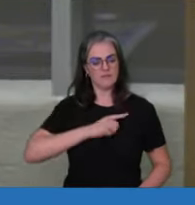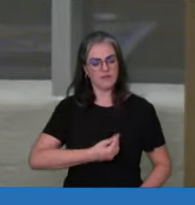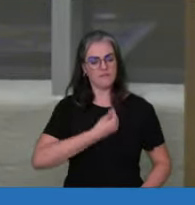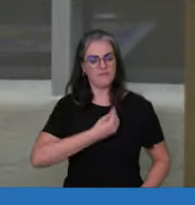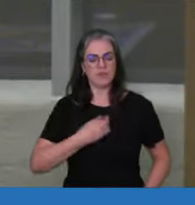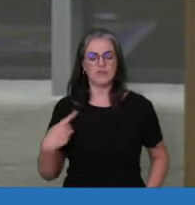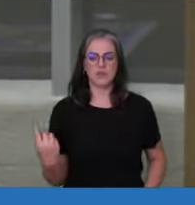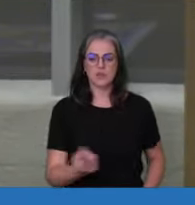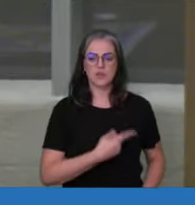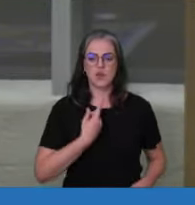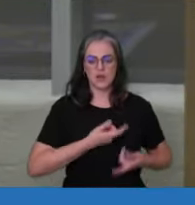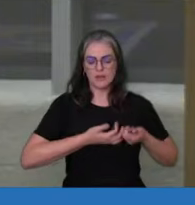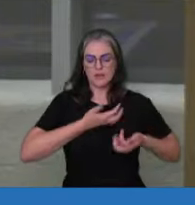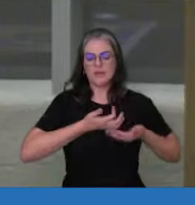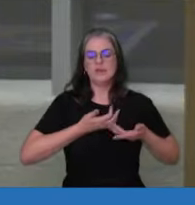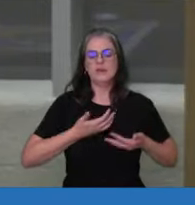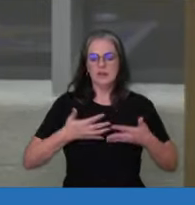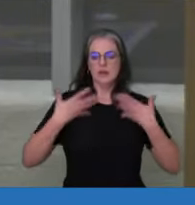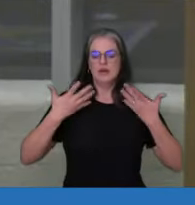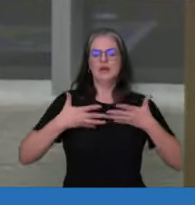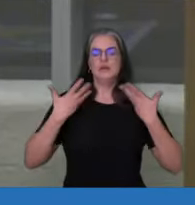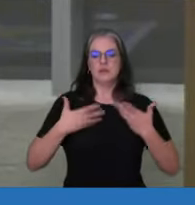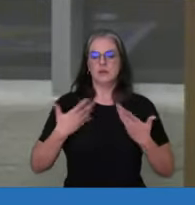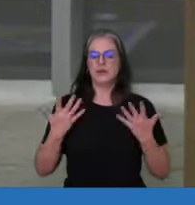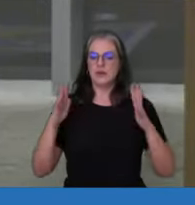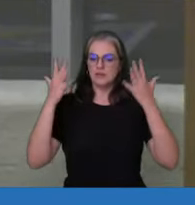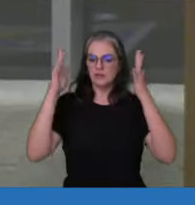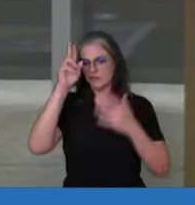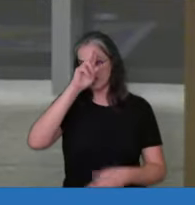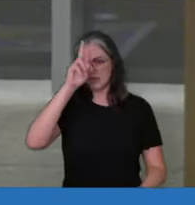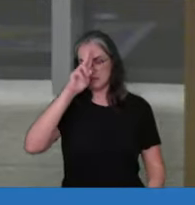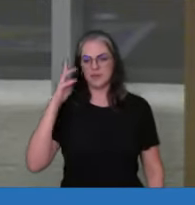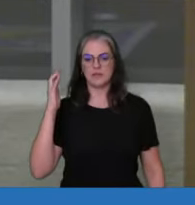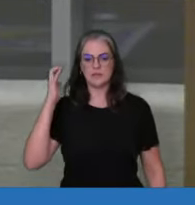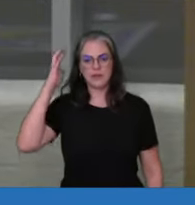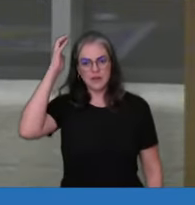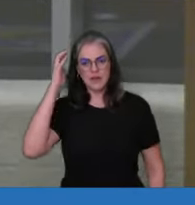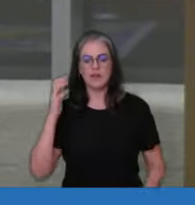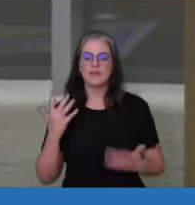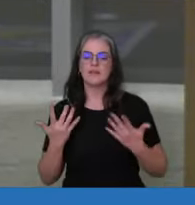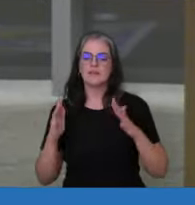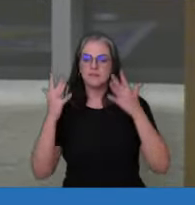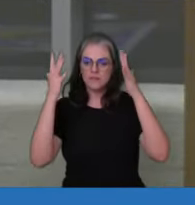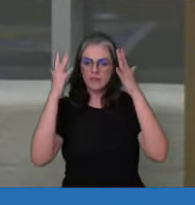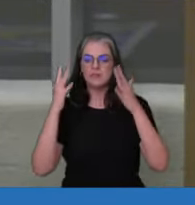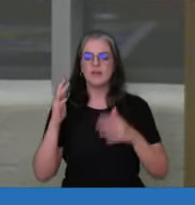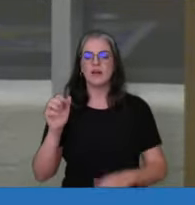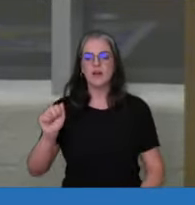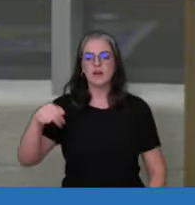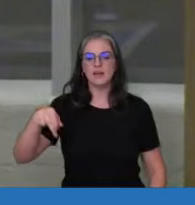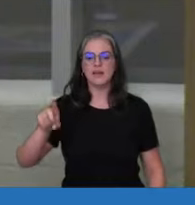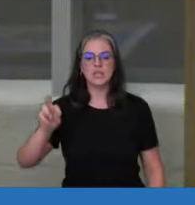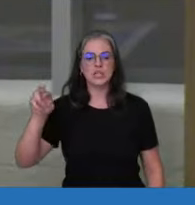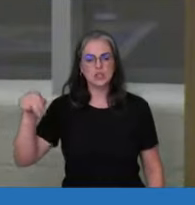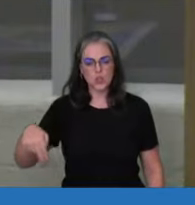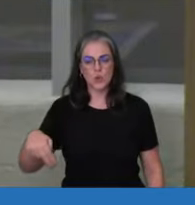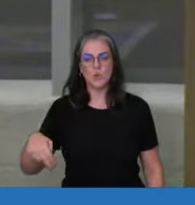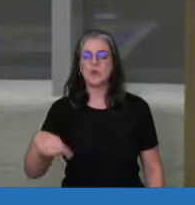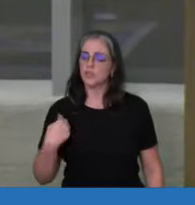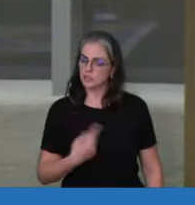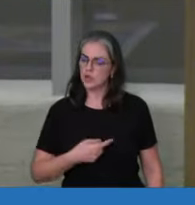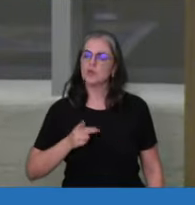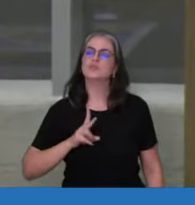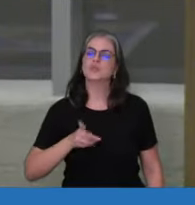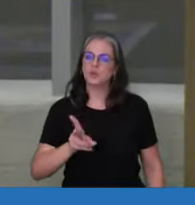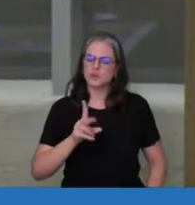esta chama que nos mobiliza. Viva a memória de Marielle Franco, viva Anderson, e nós seguiremos